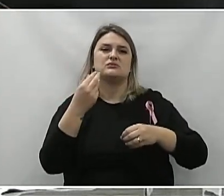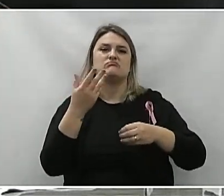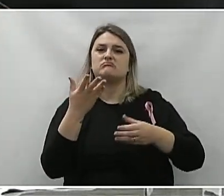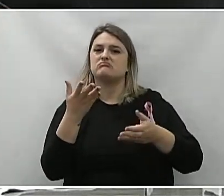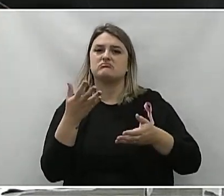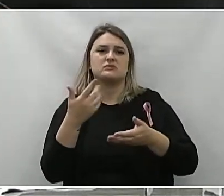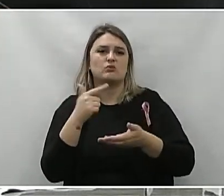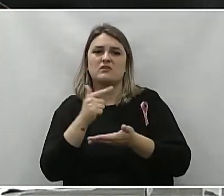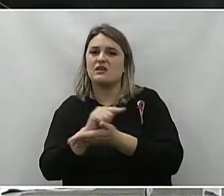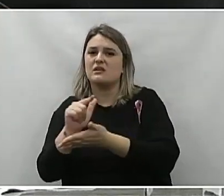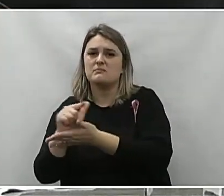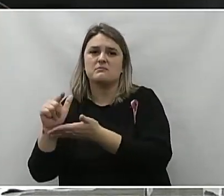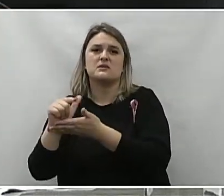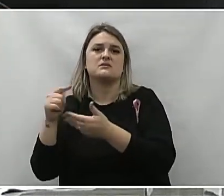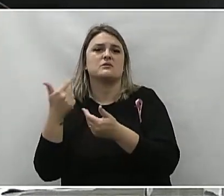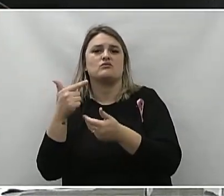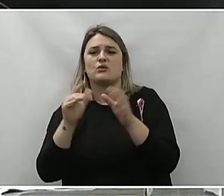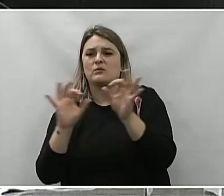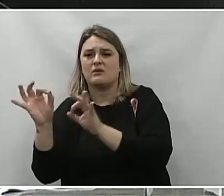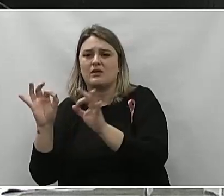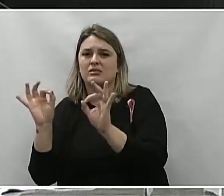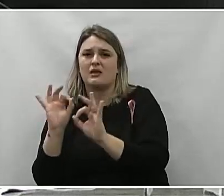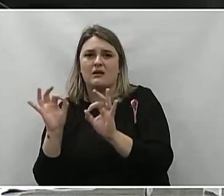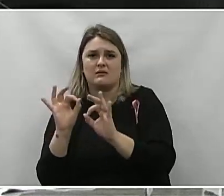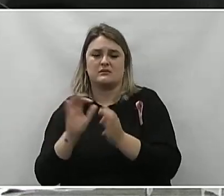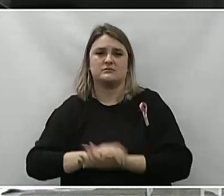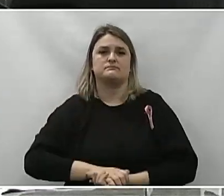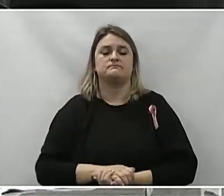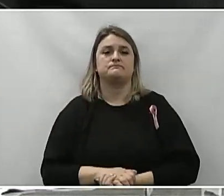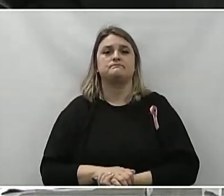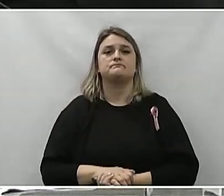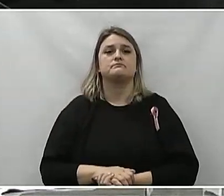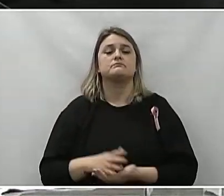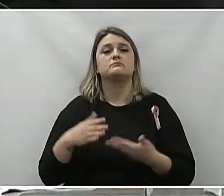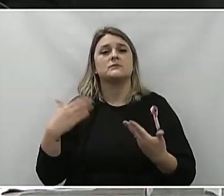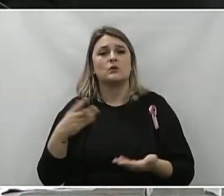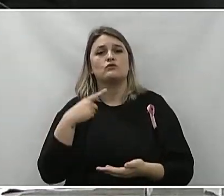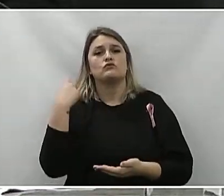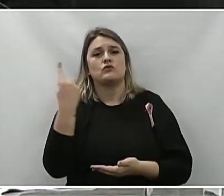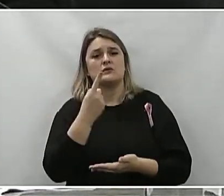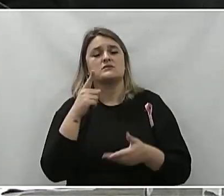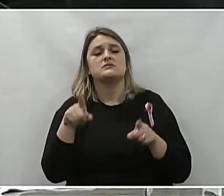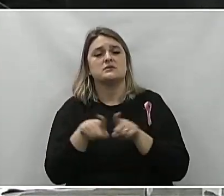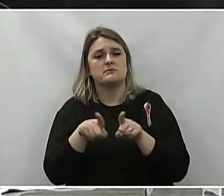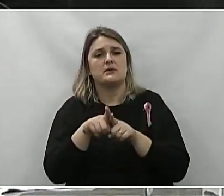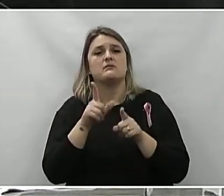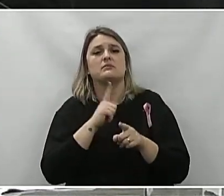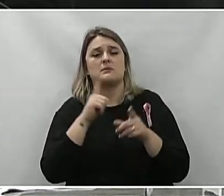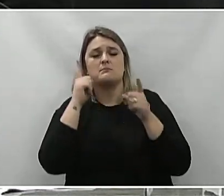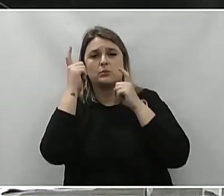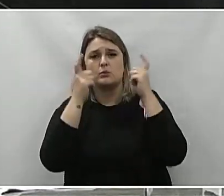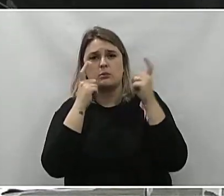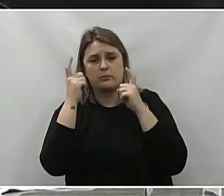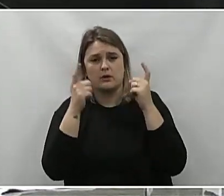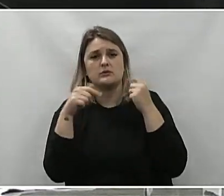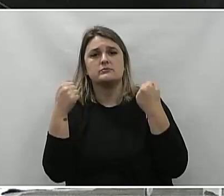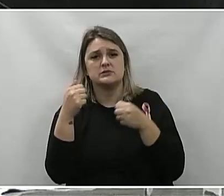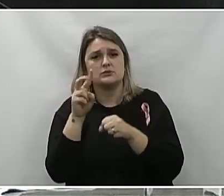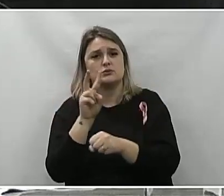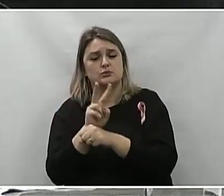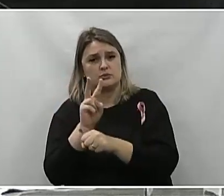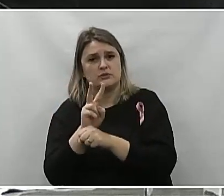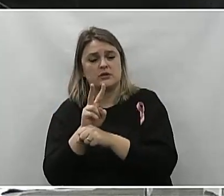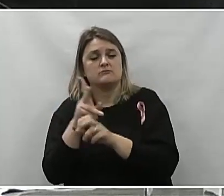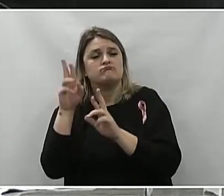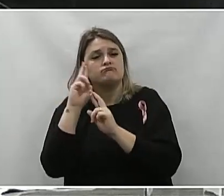nós também né porque a gente fica de mãos atadas nesse sentido também colocado Estamos também aí preocupados com a situação e